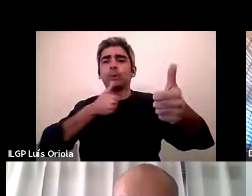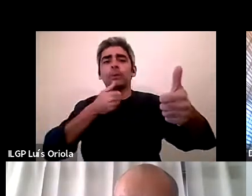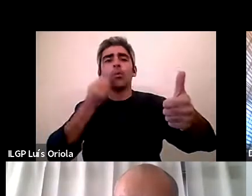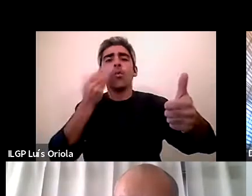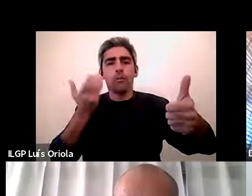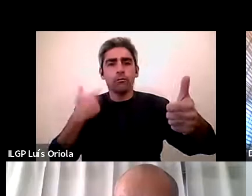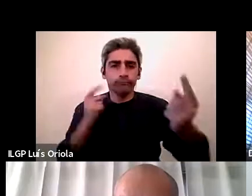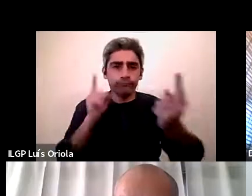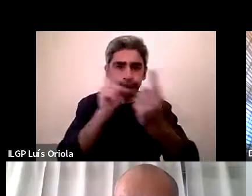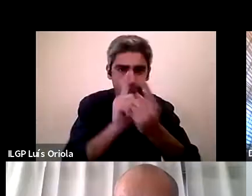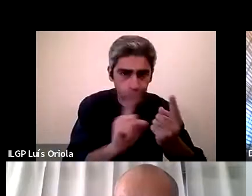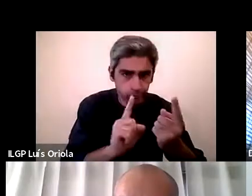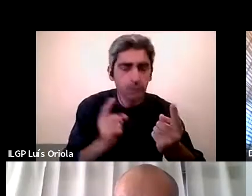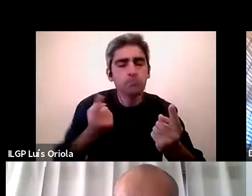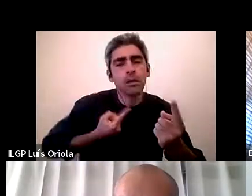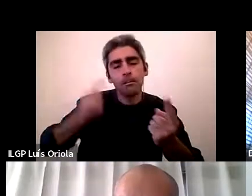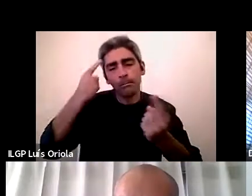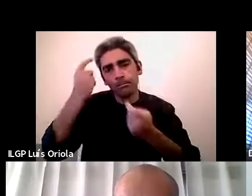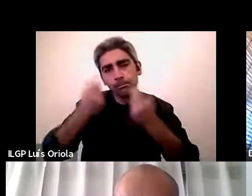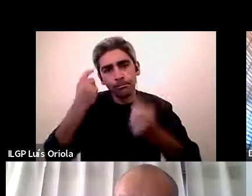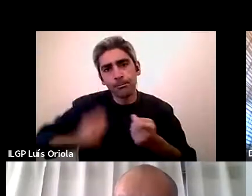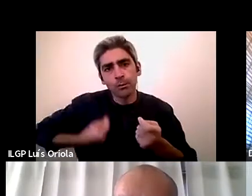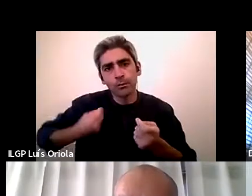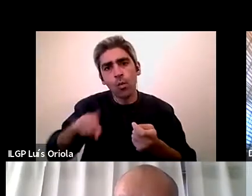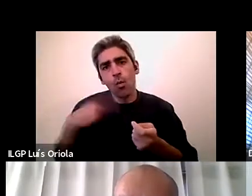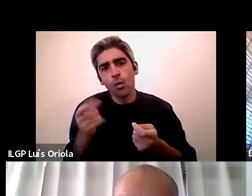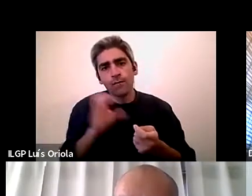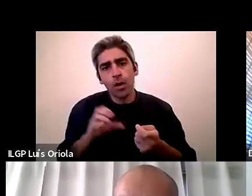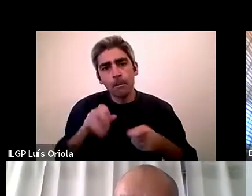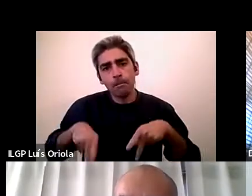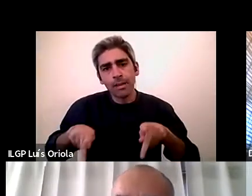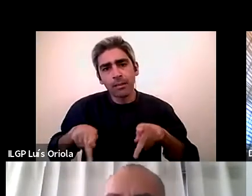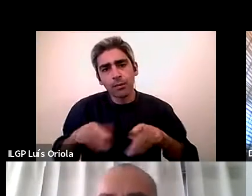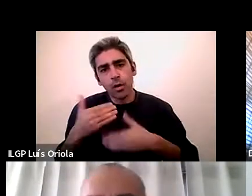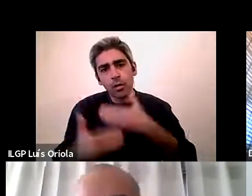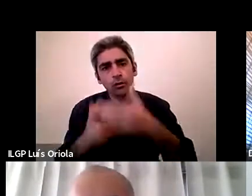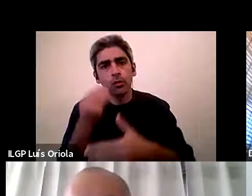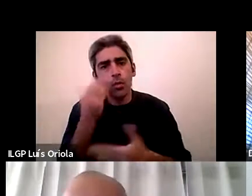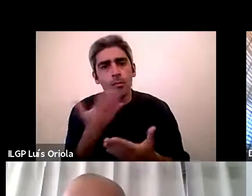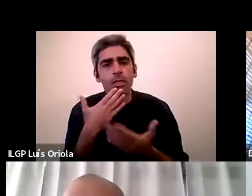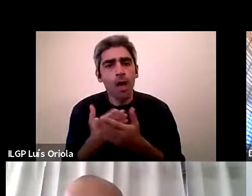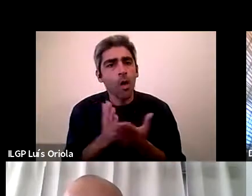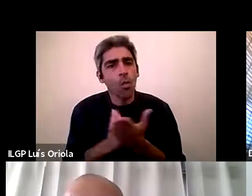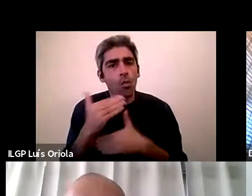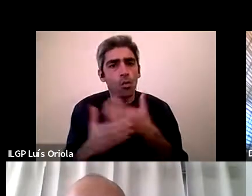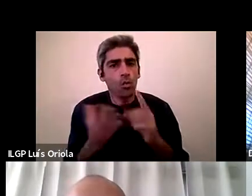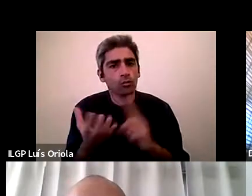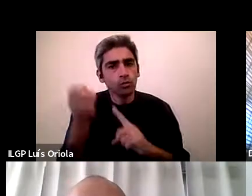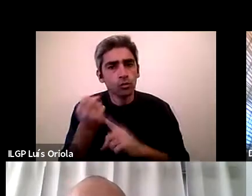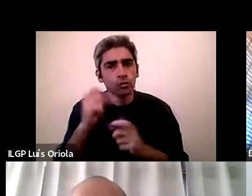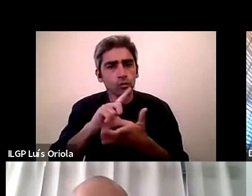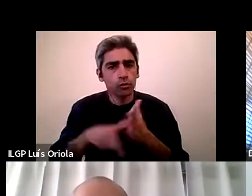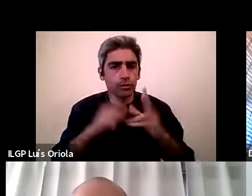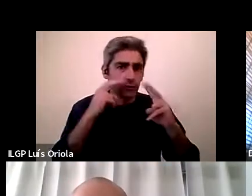outras preocupações têm que ser enquadradas nas abordagens metodológicas para conseguirmos levar a bom porto projetos de